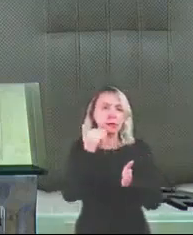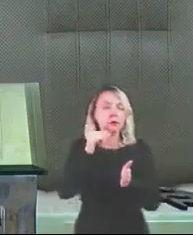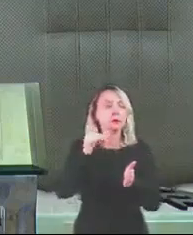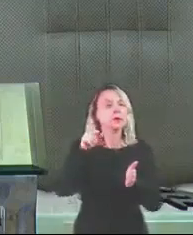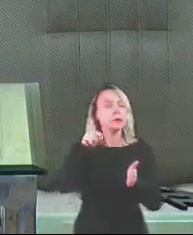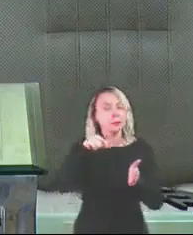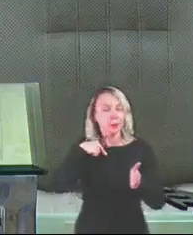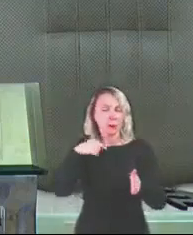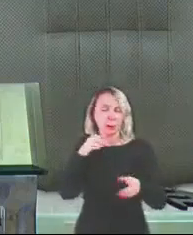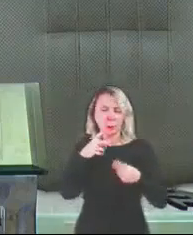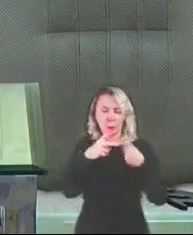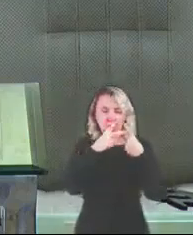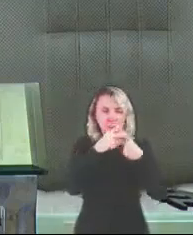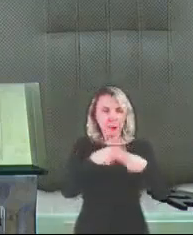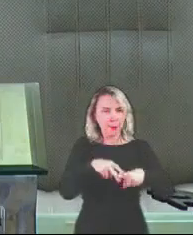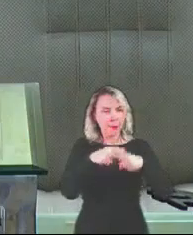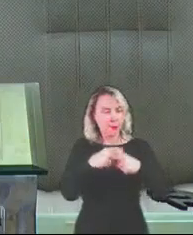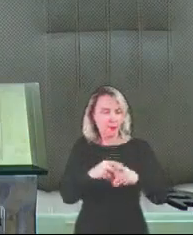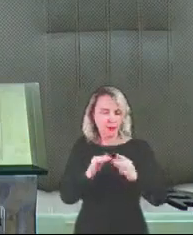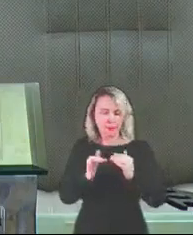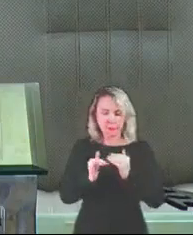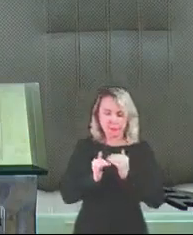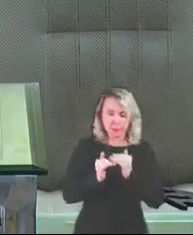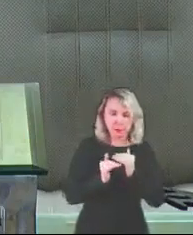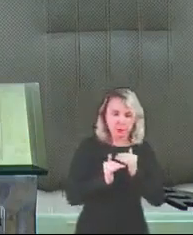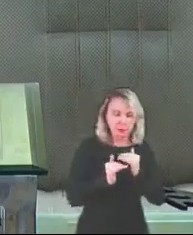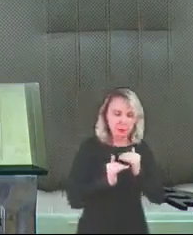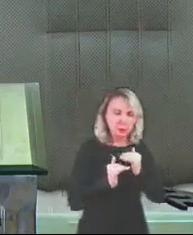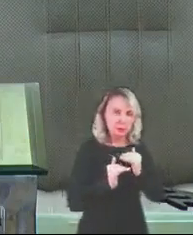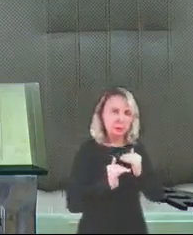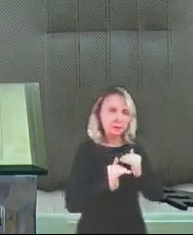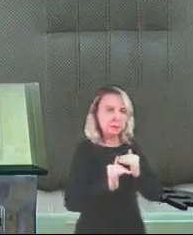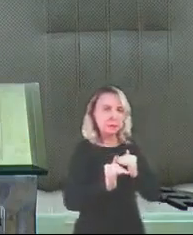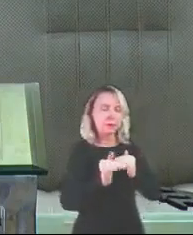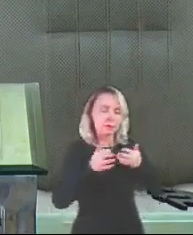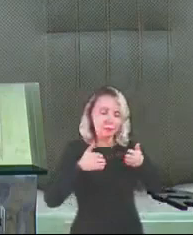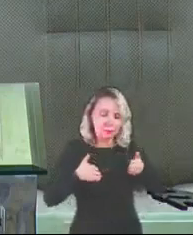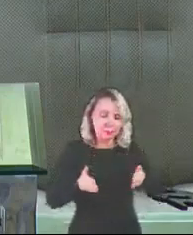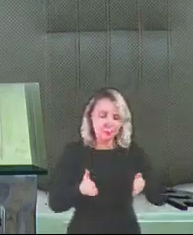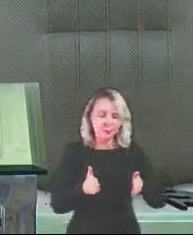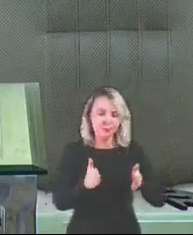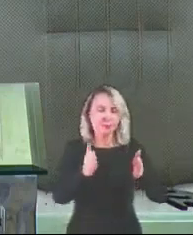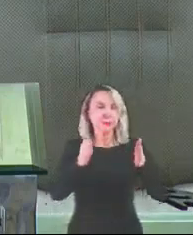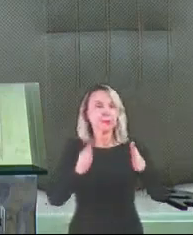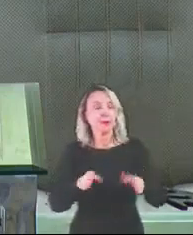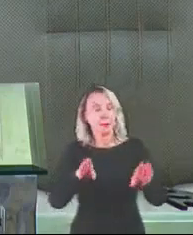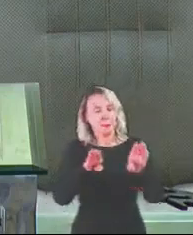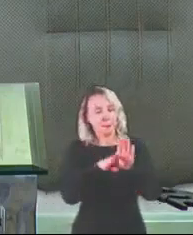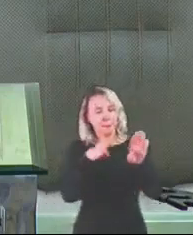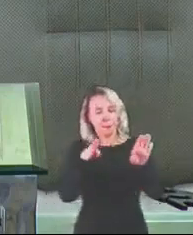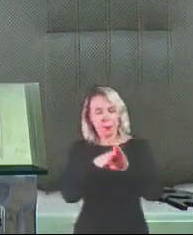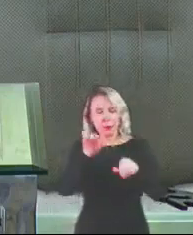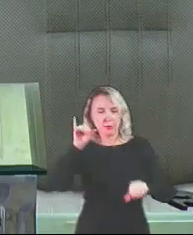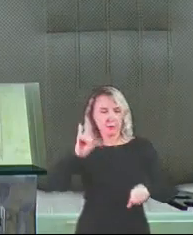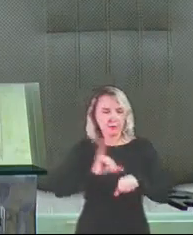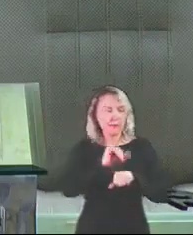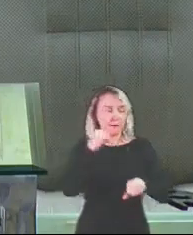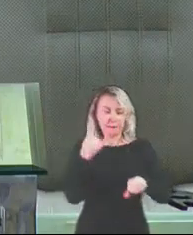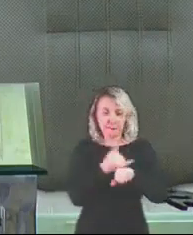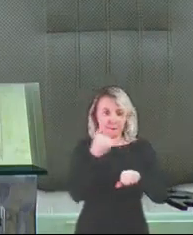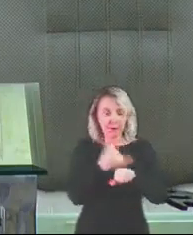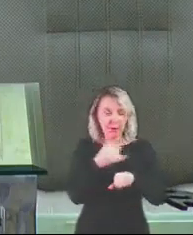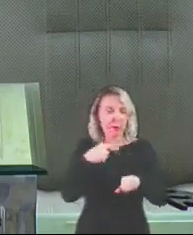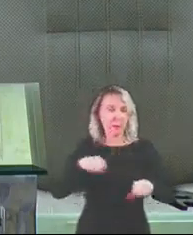caminhos direitos, e tu vai passar, e eu vou quebrar as portas de ferro, esmiuçar os ferrolhos de bronze,